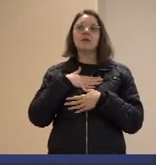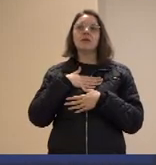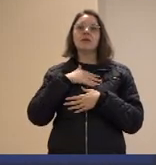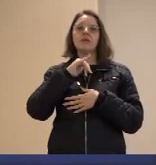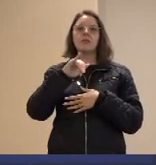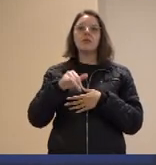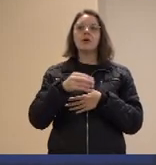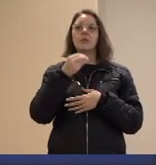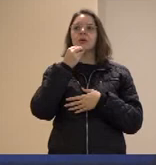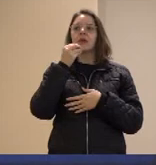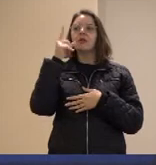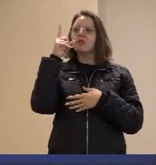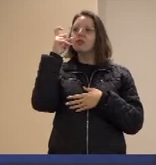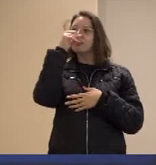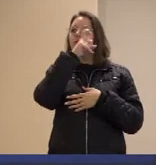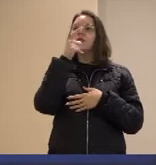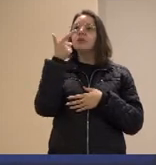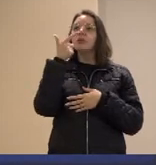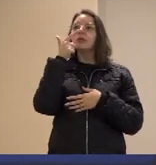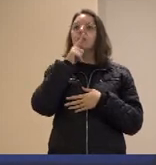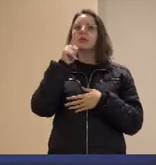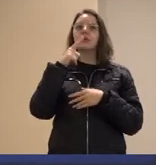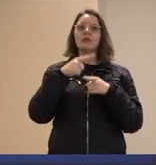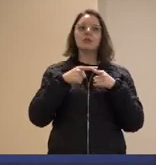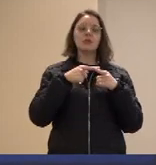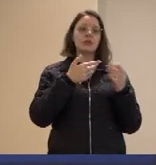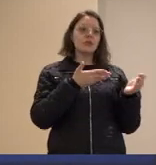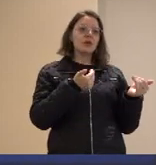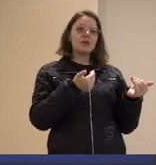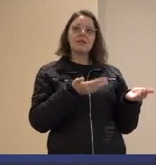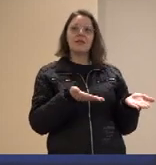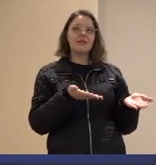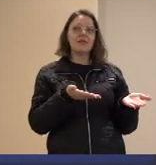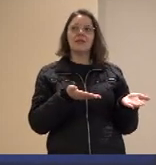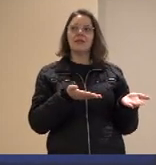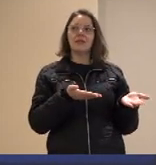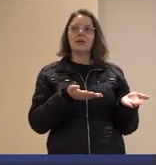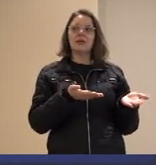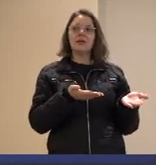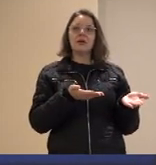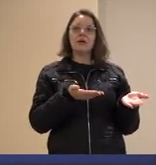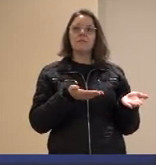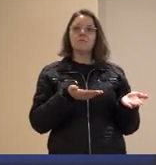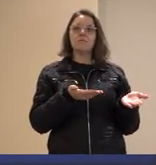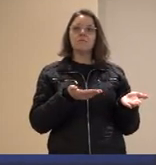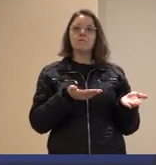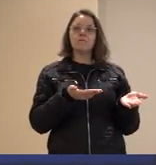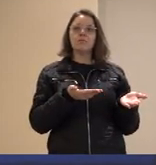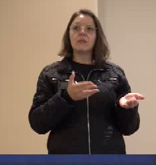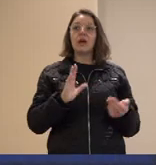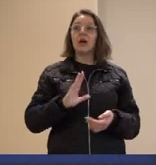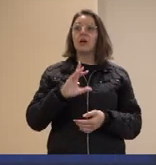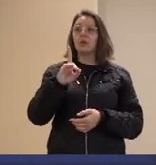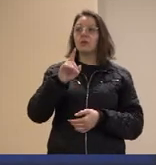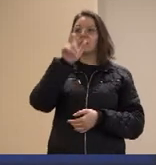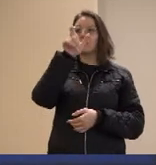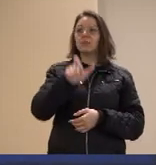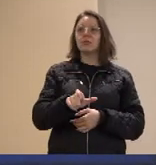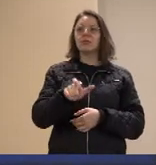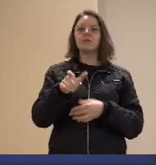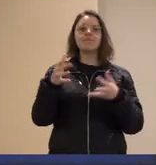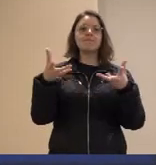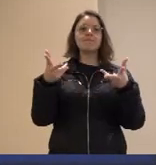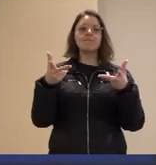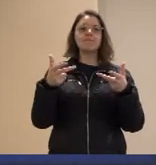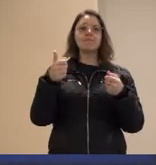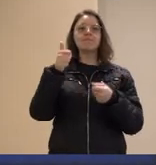que é difícil de ter, né? Porque eu sou adolescente. E, tipo assim, a coordenadora é uma pessoa incrível. E a mãe